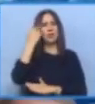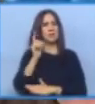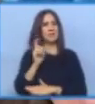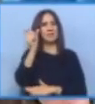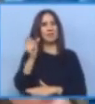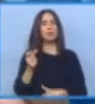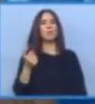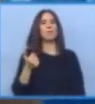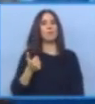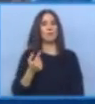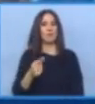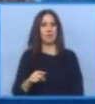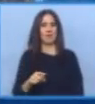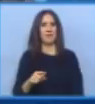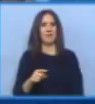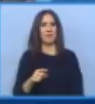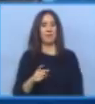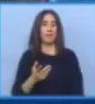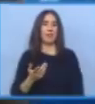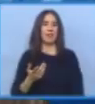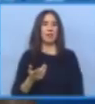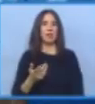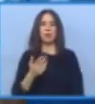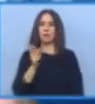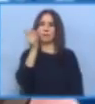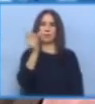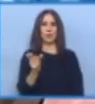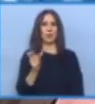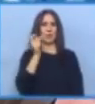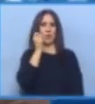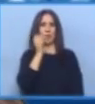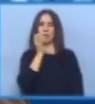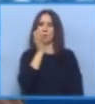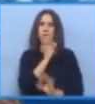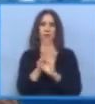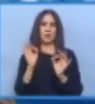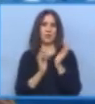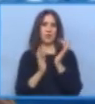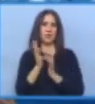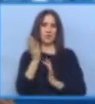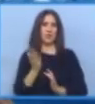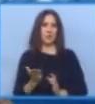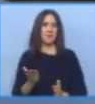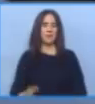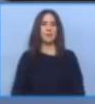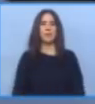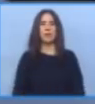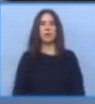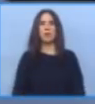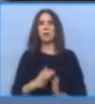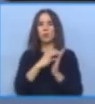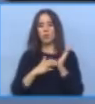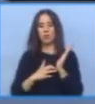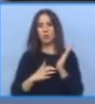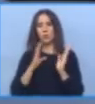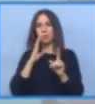a bondade, nem a pessoa daquele homem maravilhoso que foi Jesus, não é? O texto termina com esse desafio, arrependei-vos